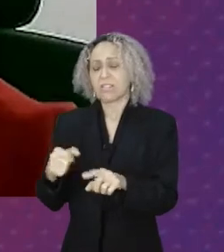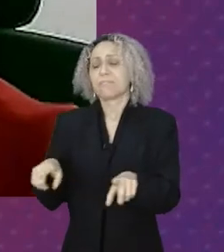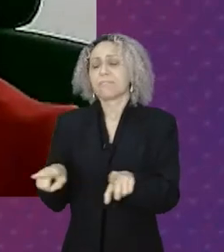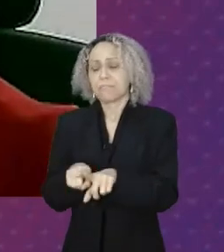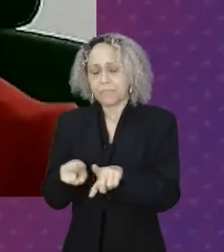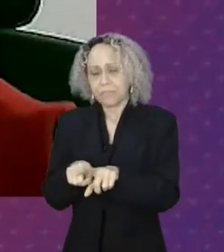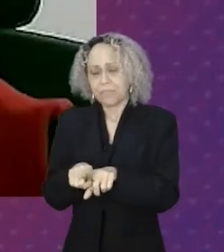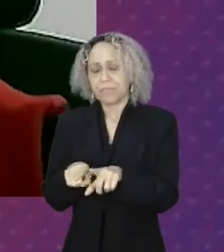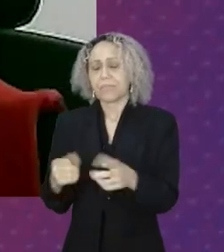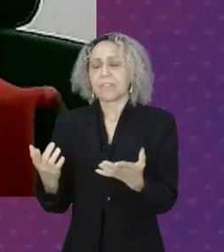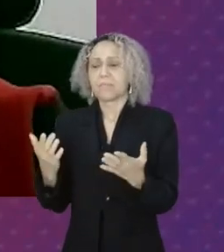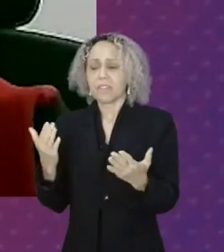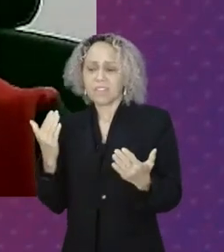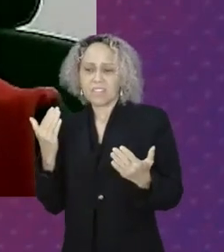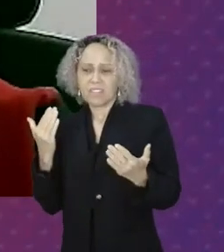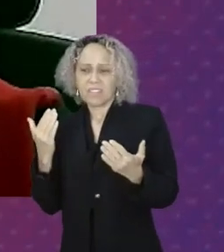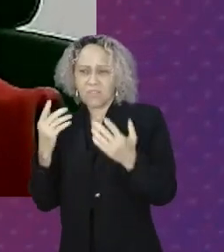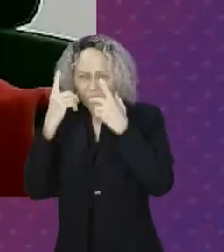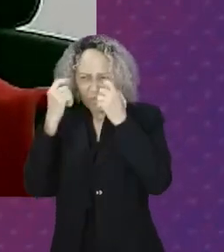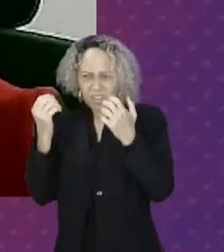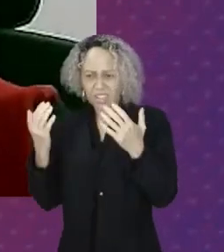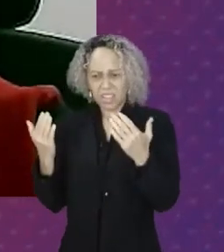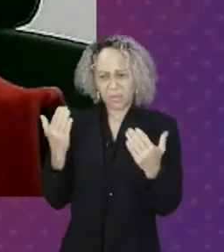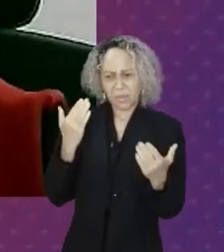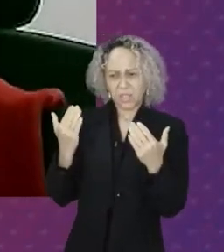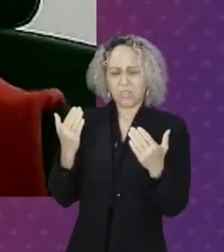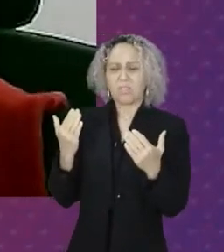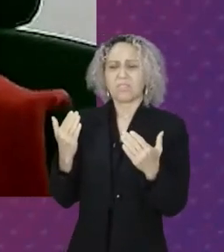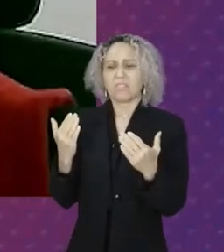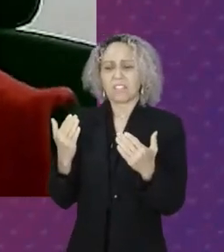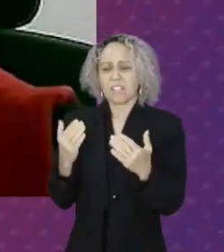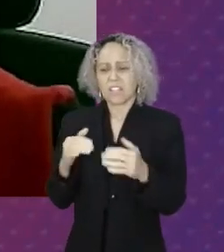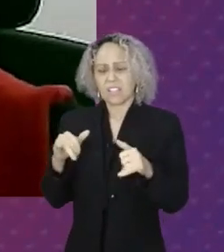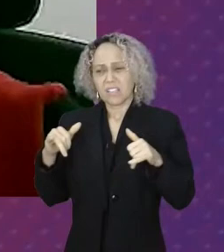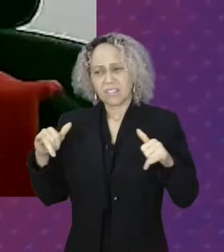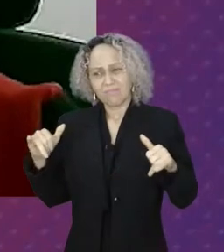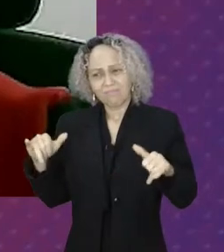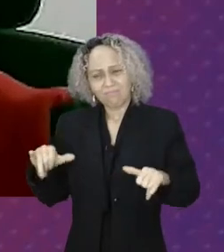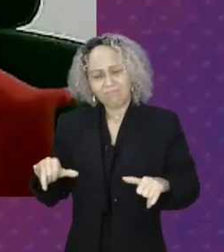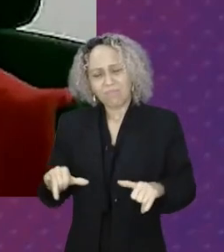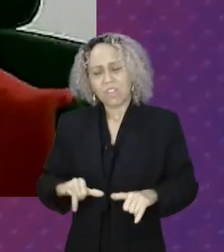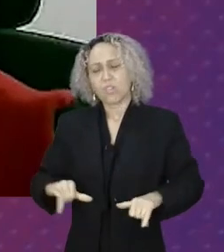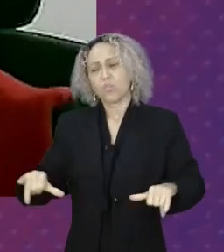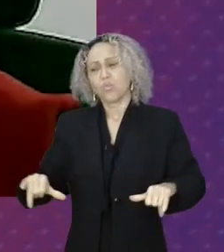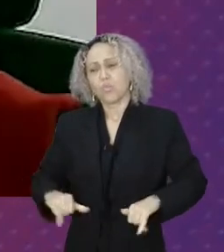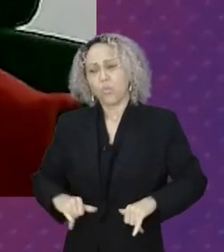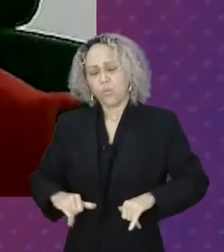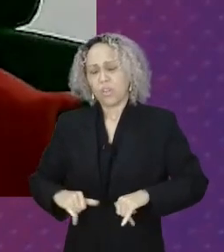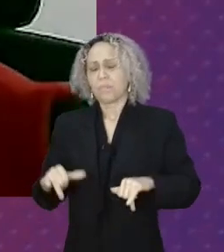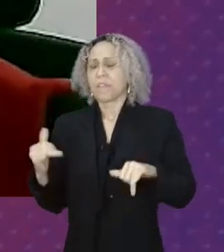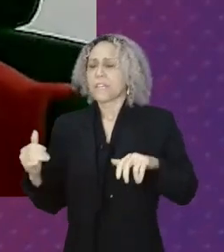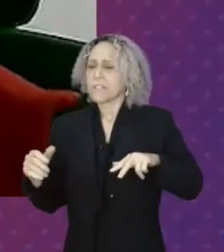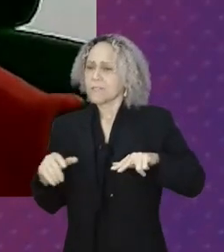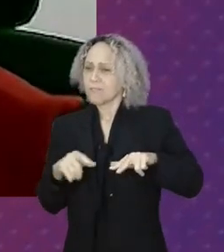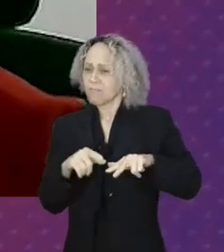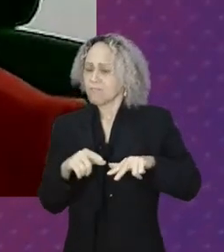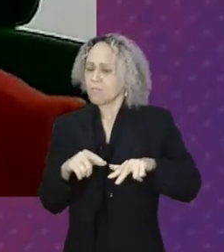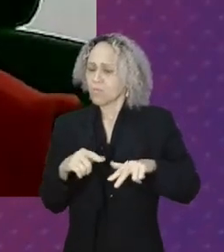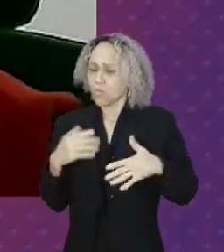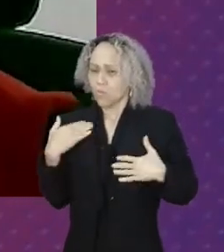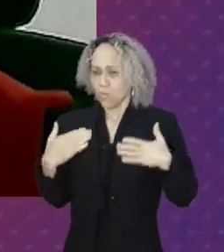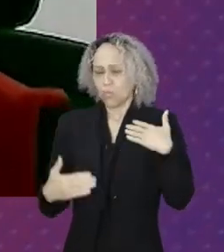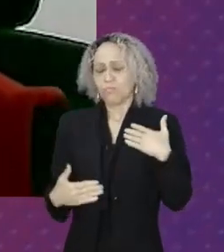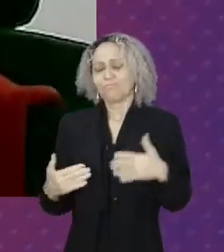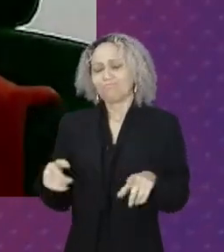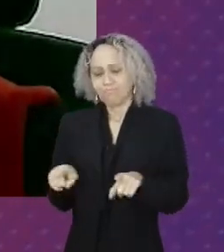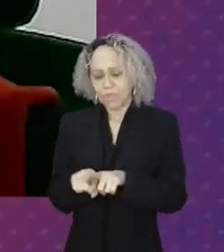psicológicas, até físicas, né? E uma dor, um sofrimento sem tamanho. Bom, a violência política